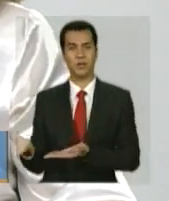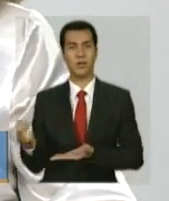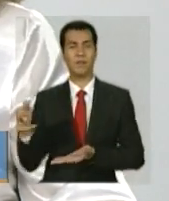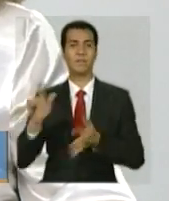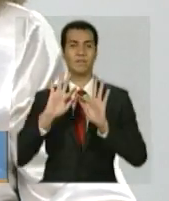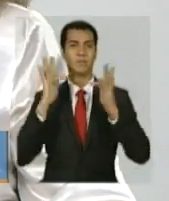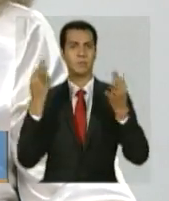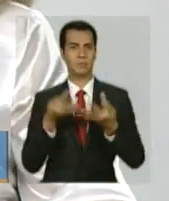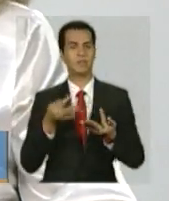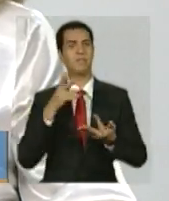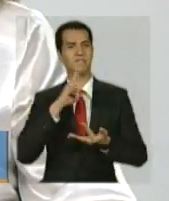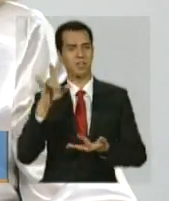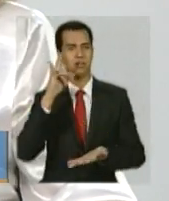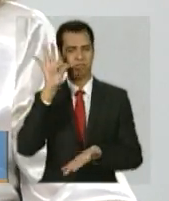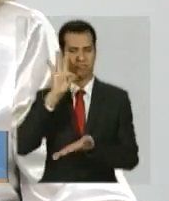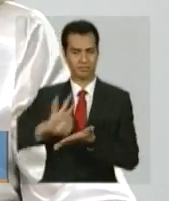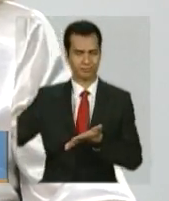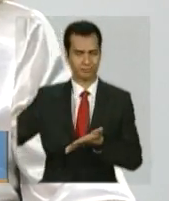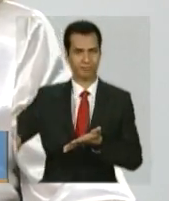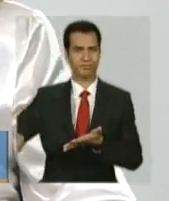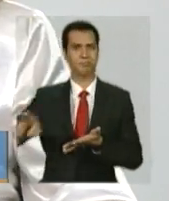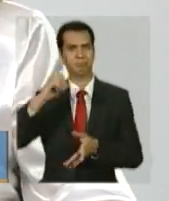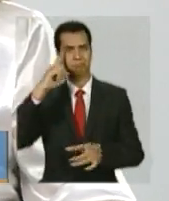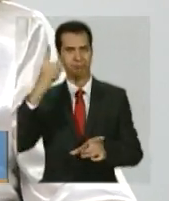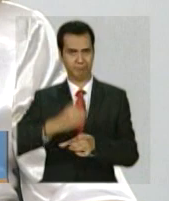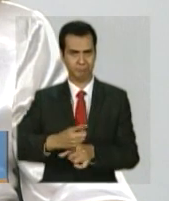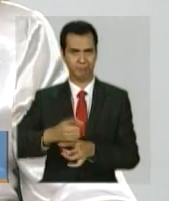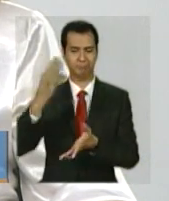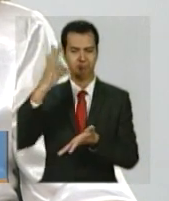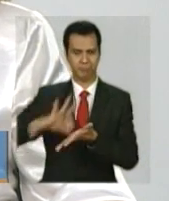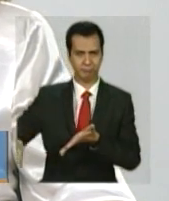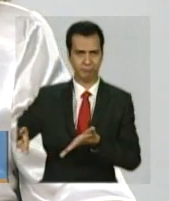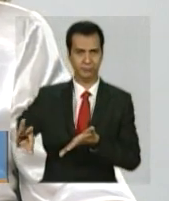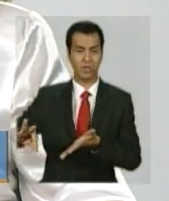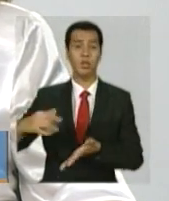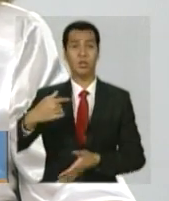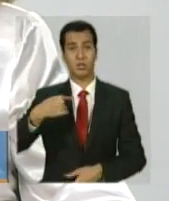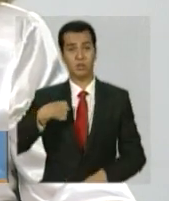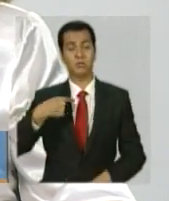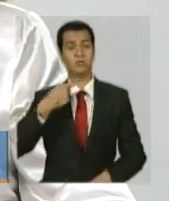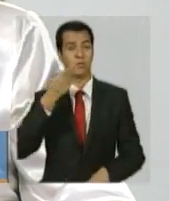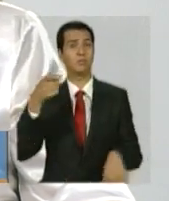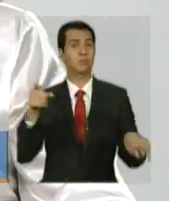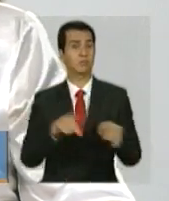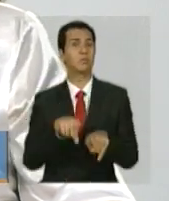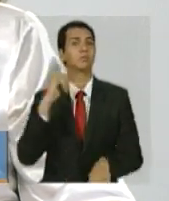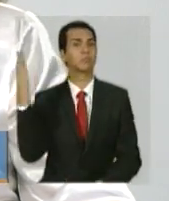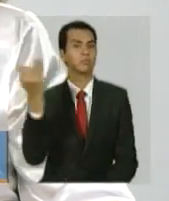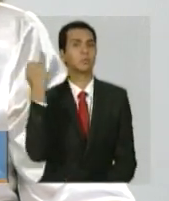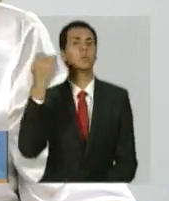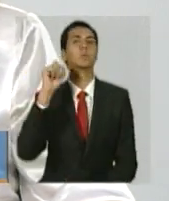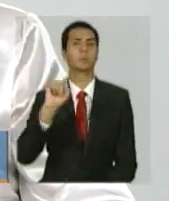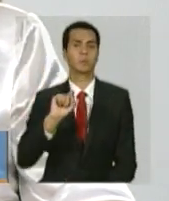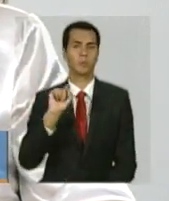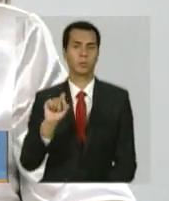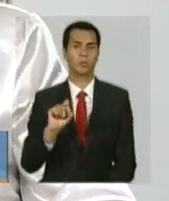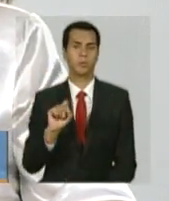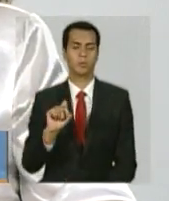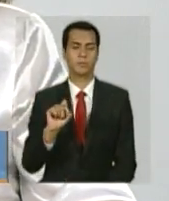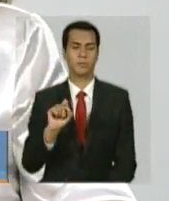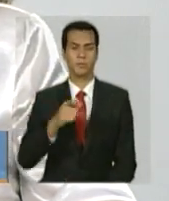ser identificada, vai ser cadastrada. E aqui eu chamo a atenção de um detalhe importantíssimo: os